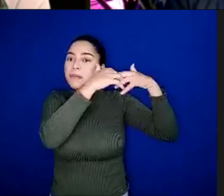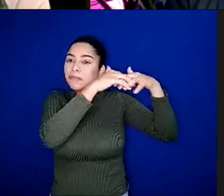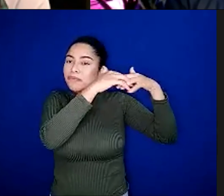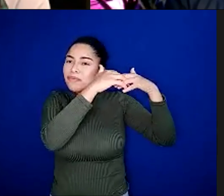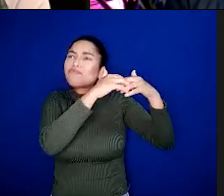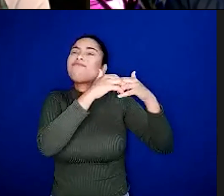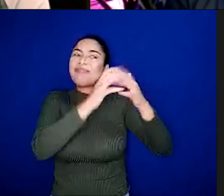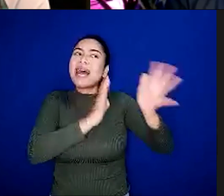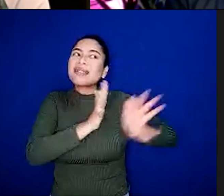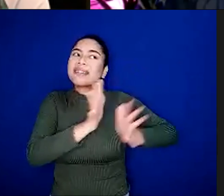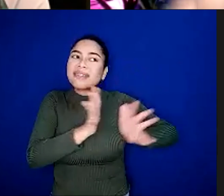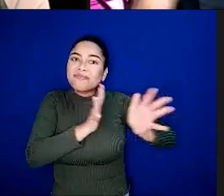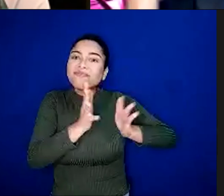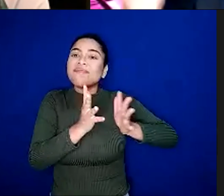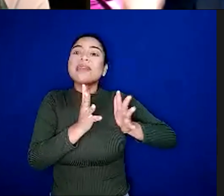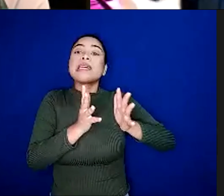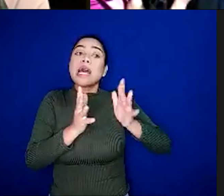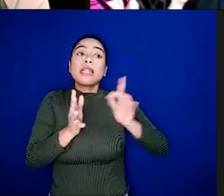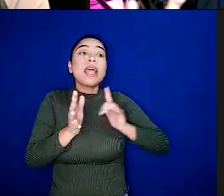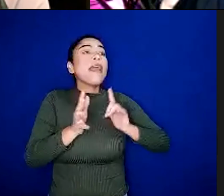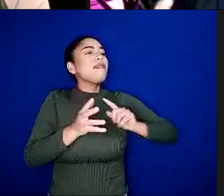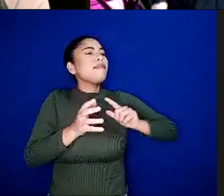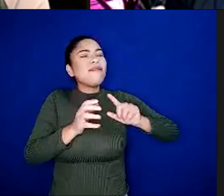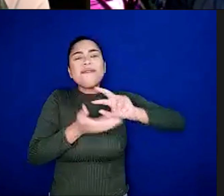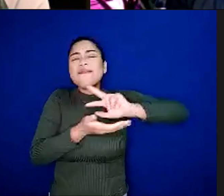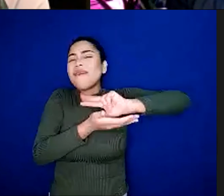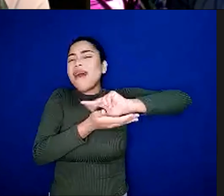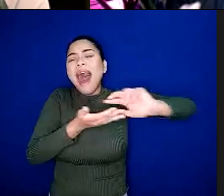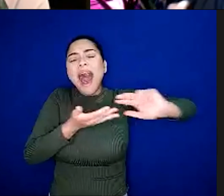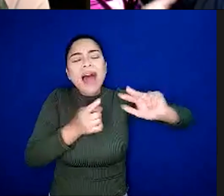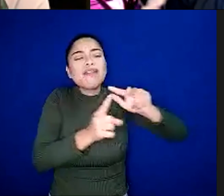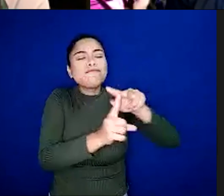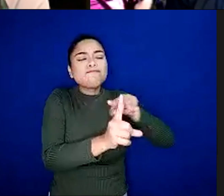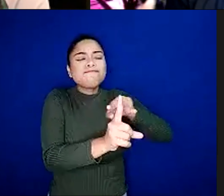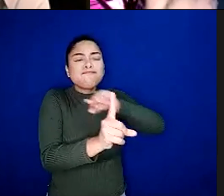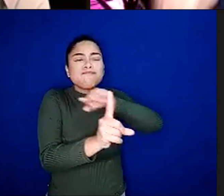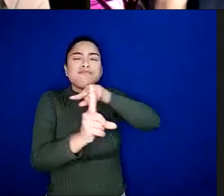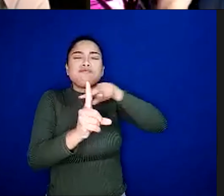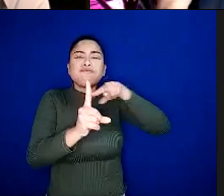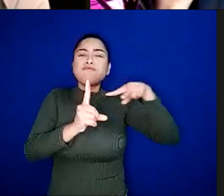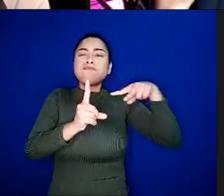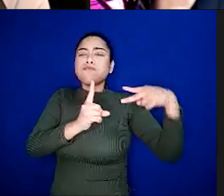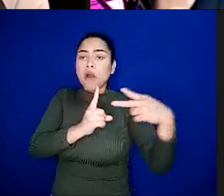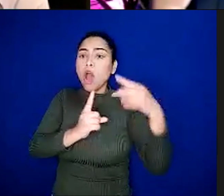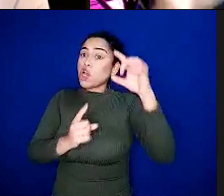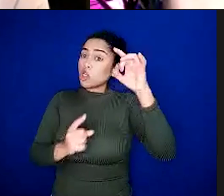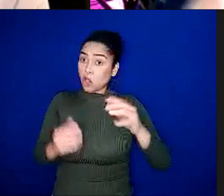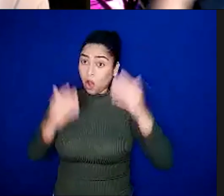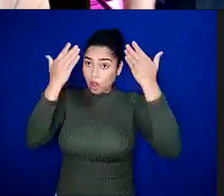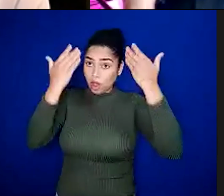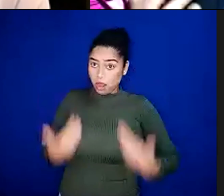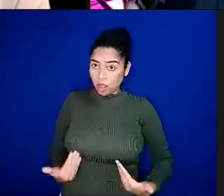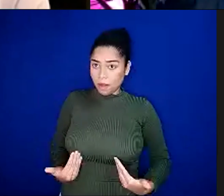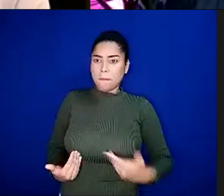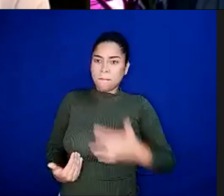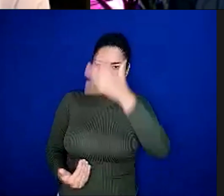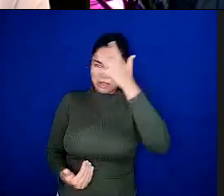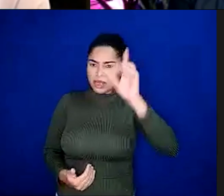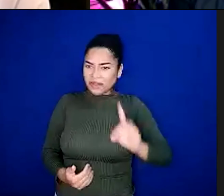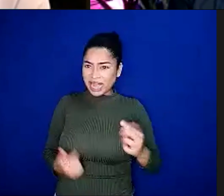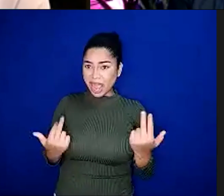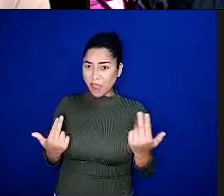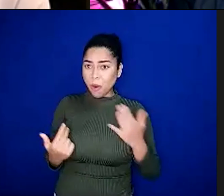do da sensibilidade envolve diversas dimensões na que não só as pessoas com deficiência como eu né mas a todas as